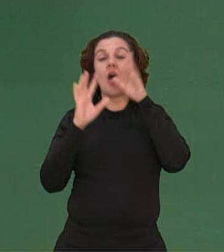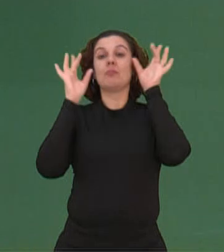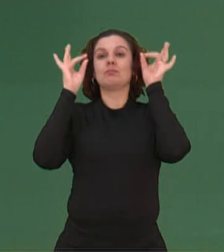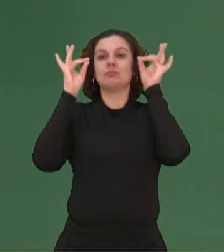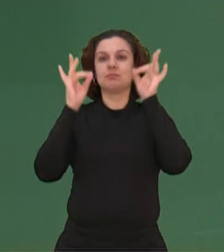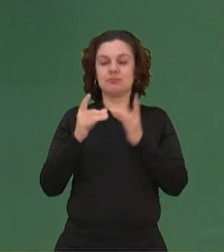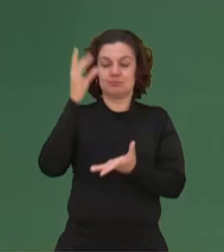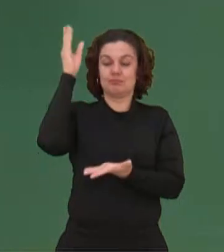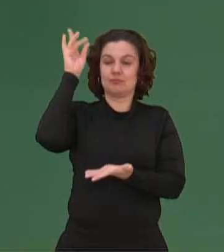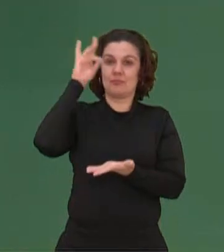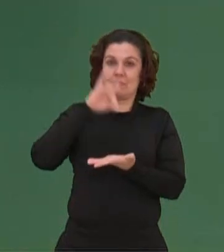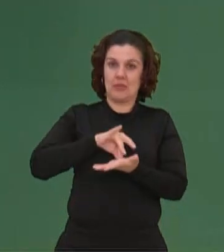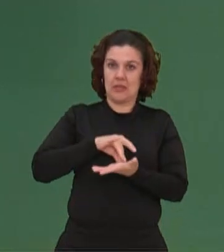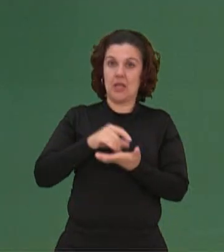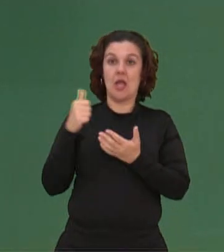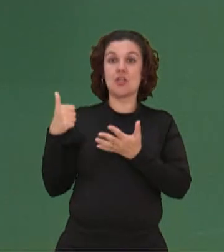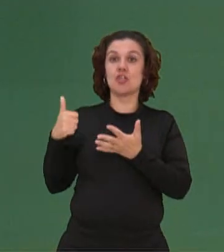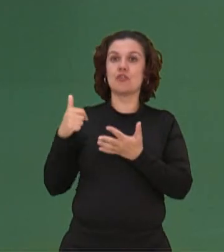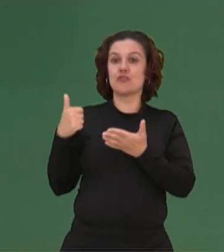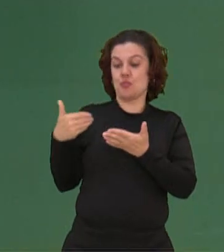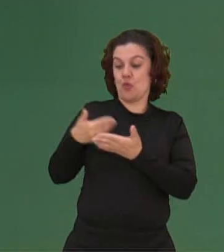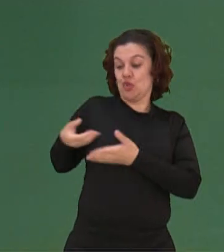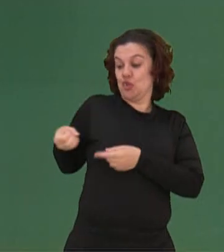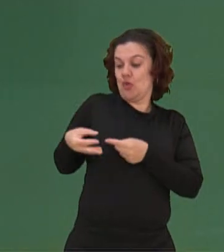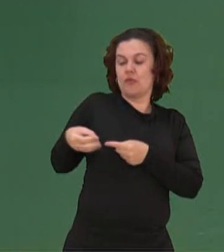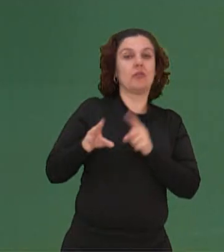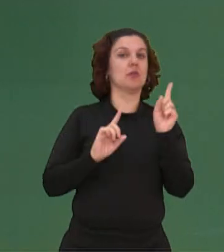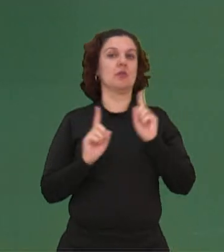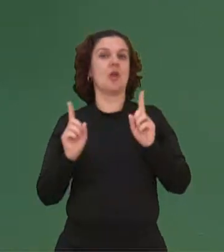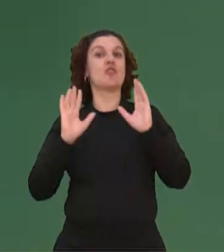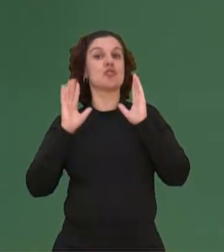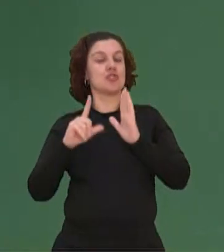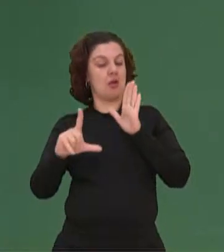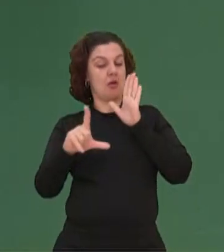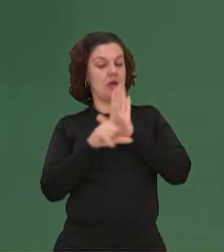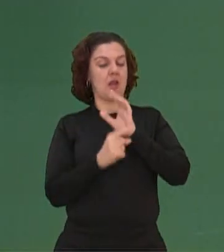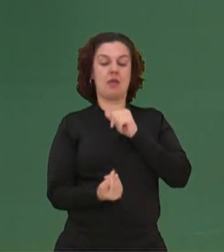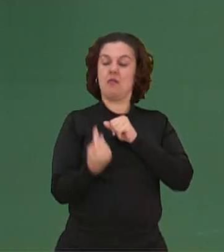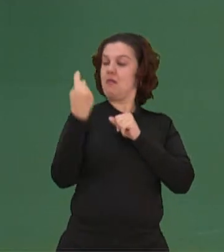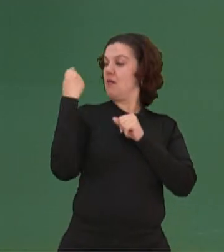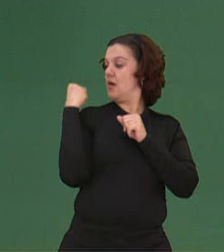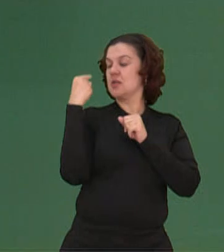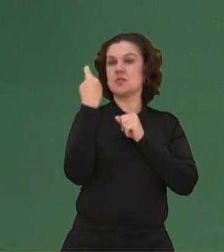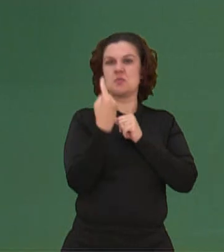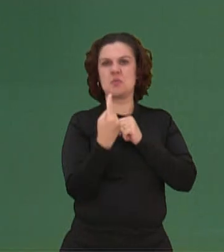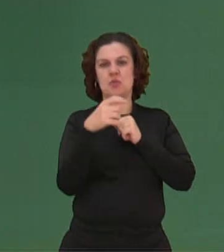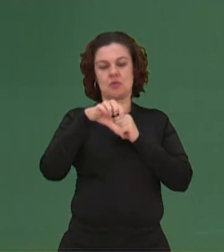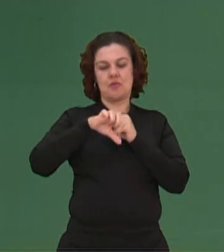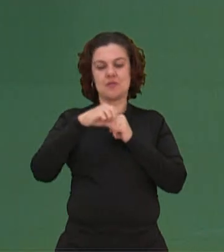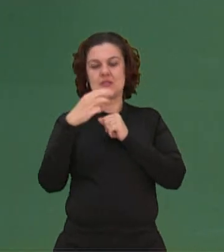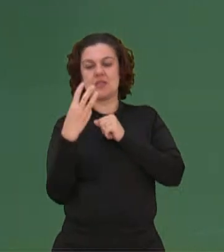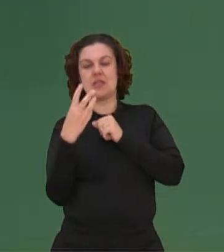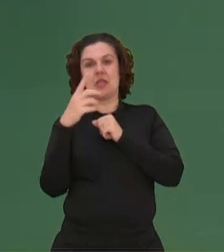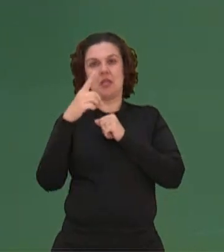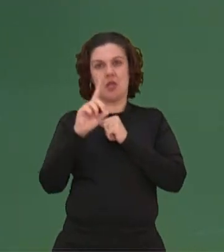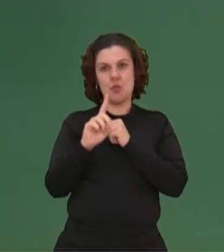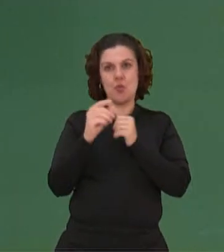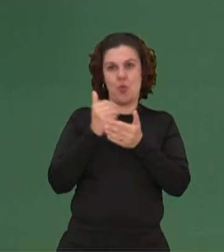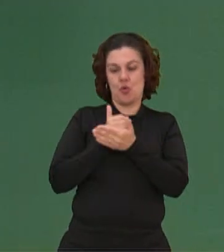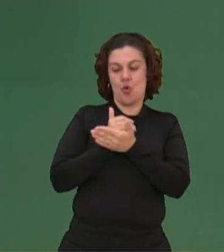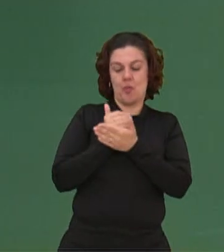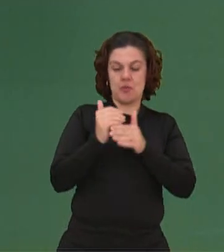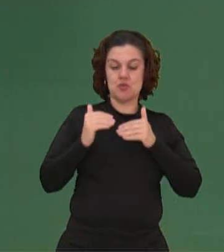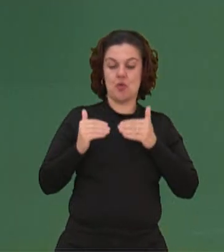não trouxe a maioria dessas leis como novidades. Eram leis que desde 1931 com o Ministério do Trabalho,